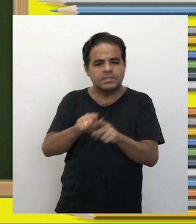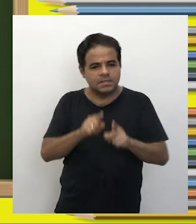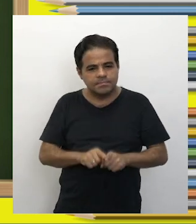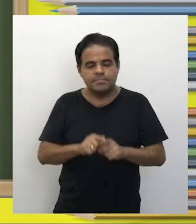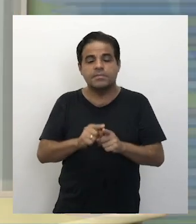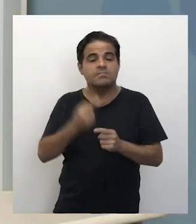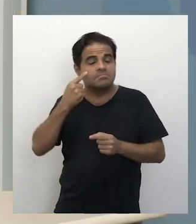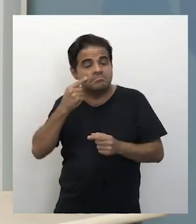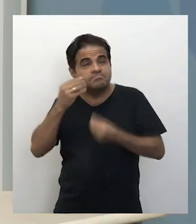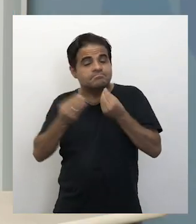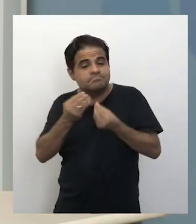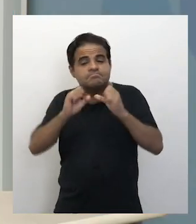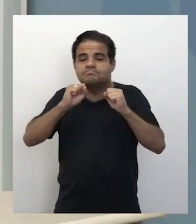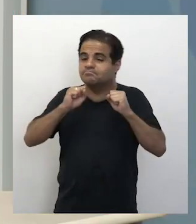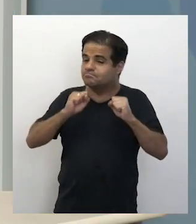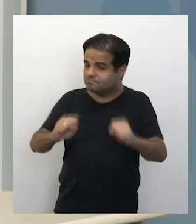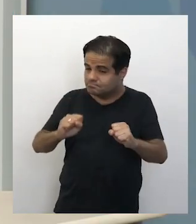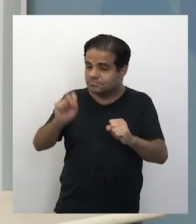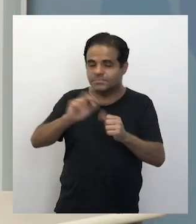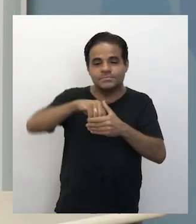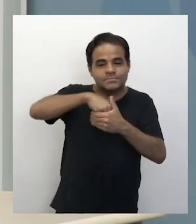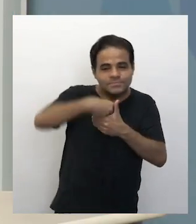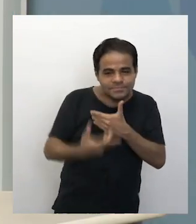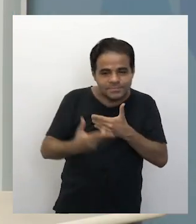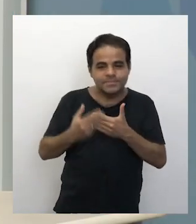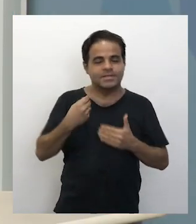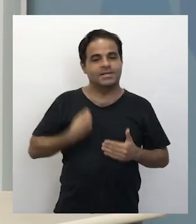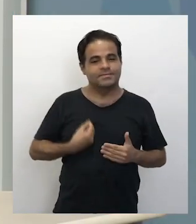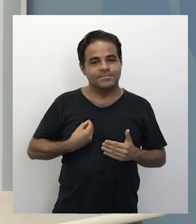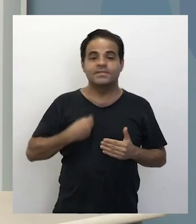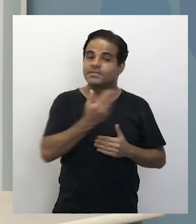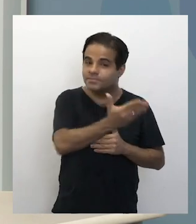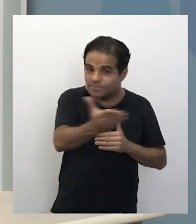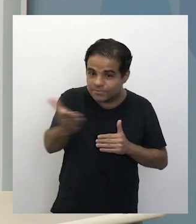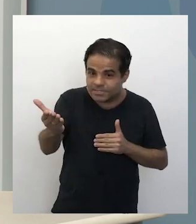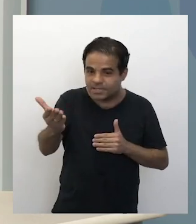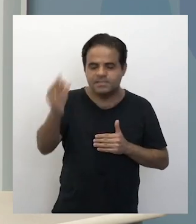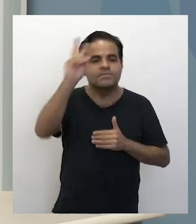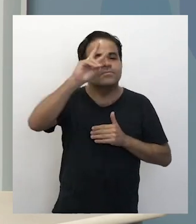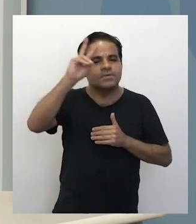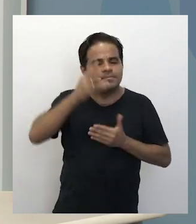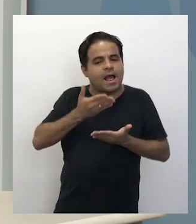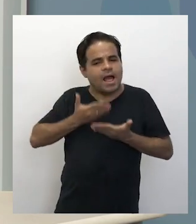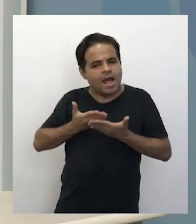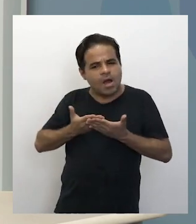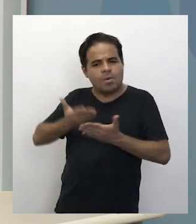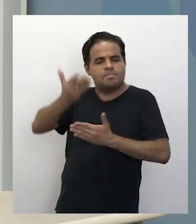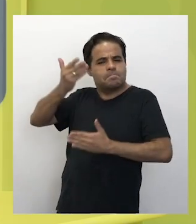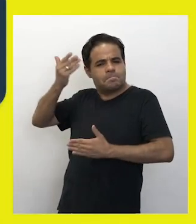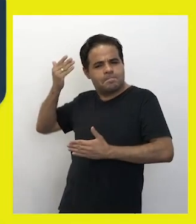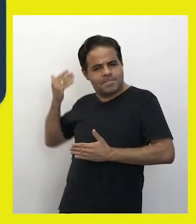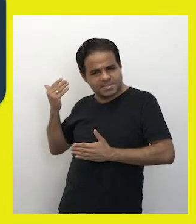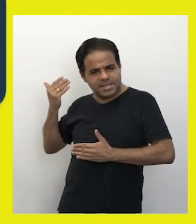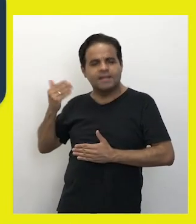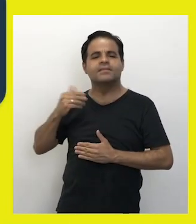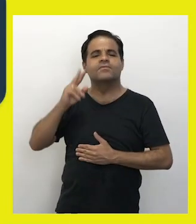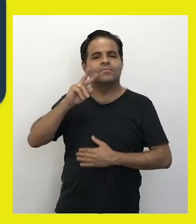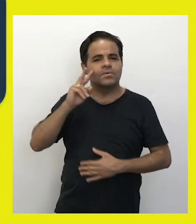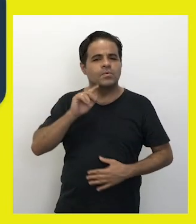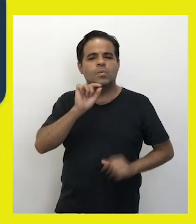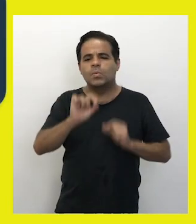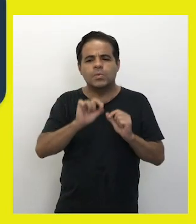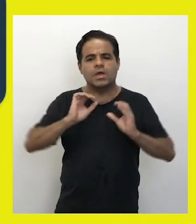na vida de vocês. Bom, vamos relembrar então o que nós vimos na nossa aula passada. Nós vimos o que